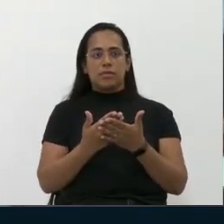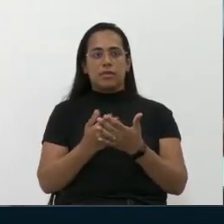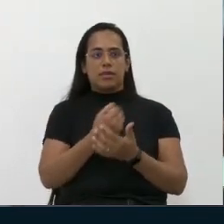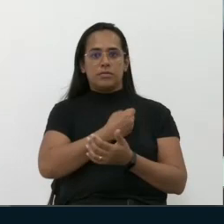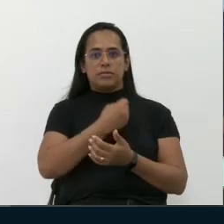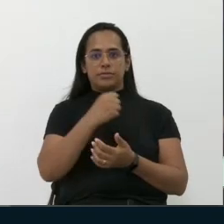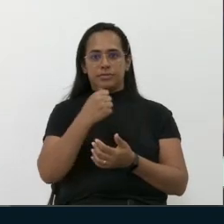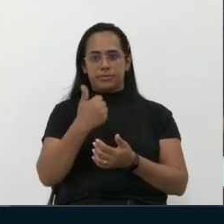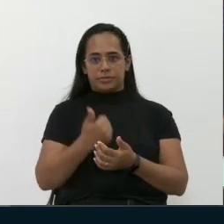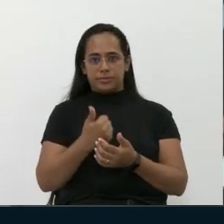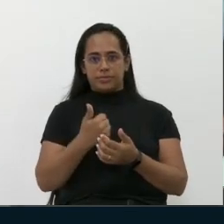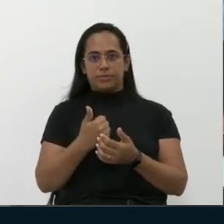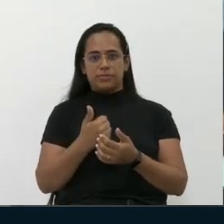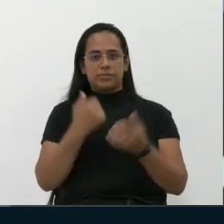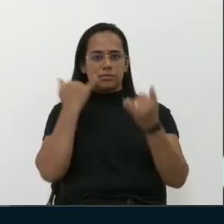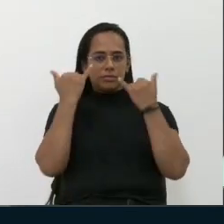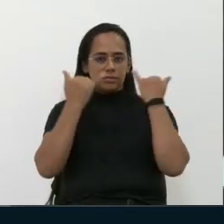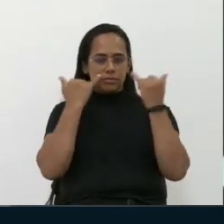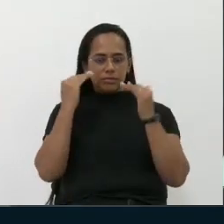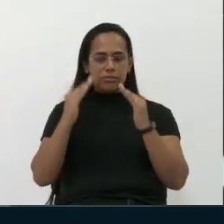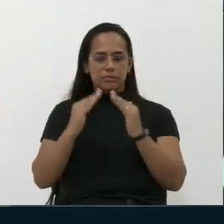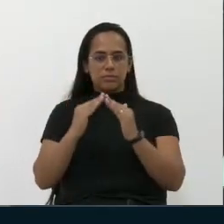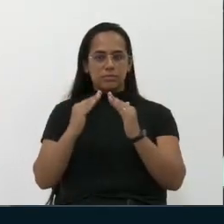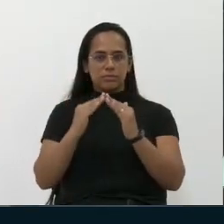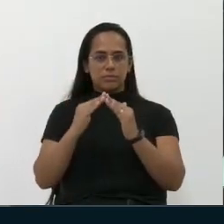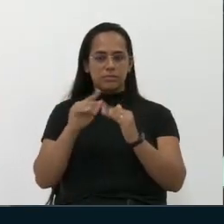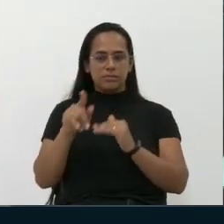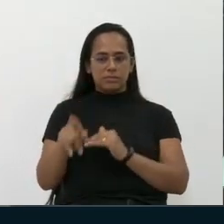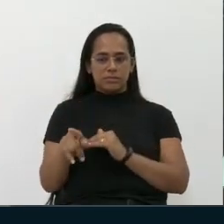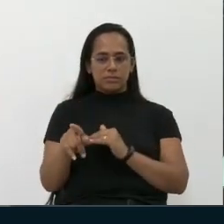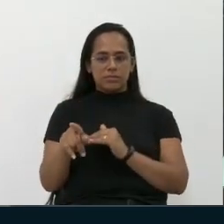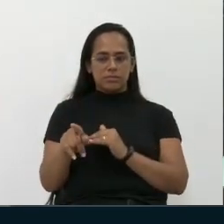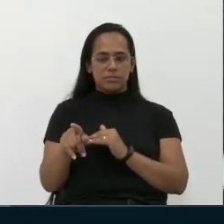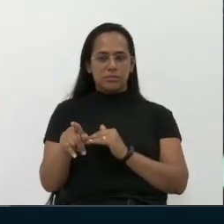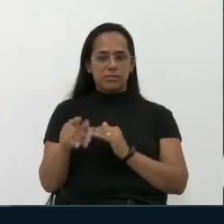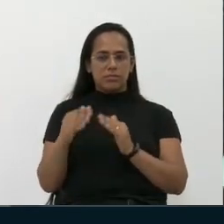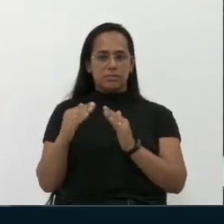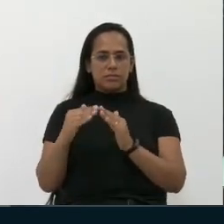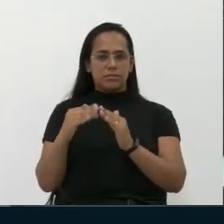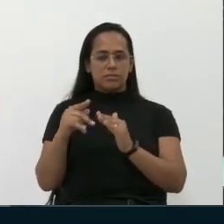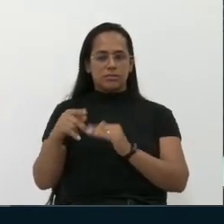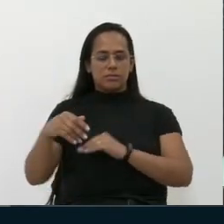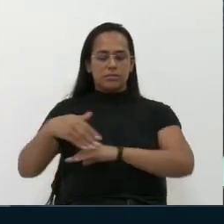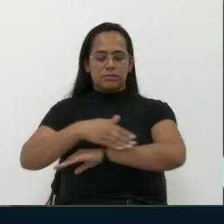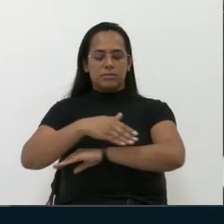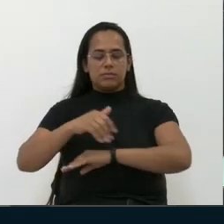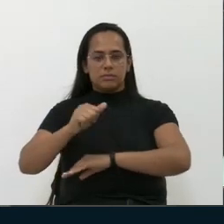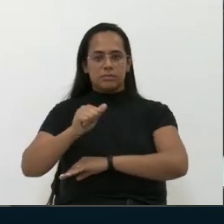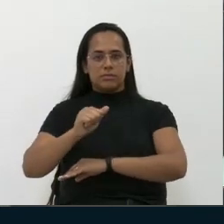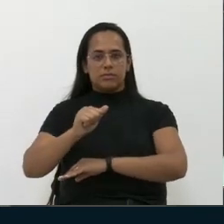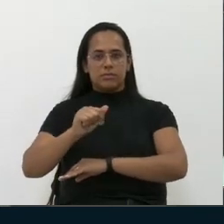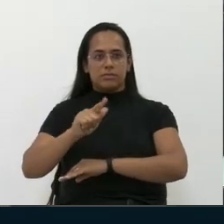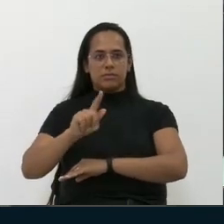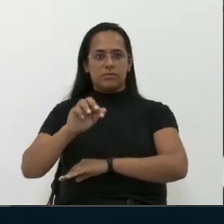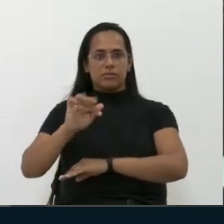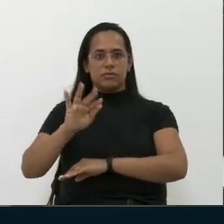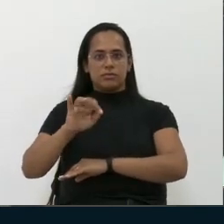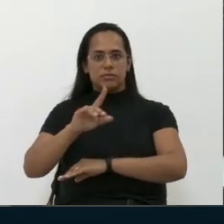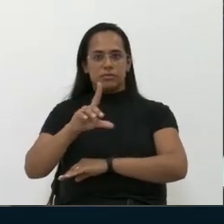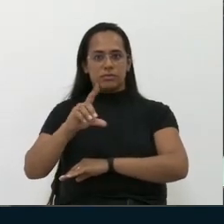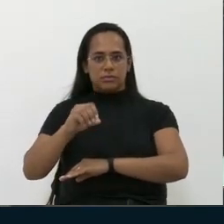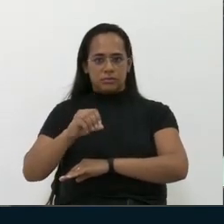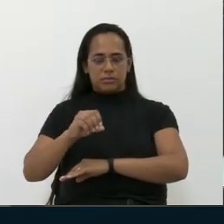Informações sobre o imóvel que se encontra ocioso na Avenida Alfredo Barbosa, 509, Jardim Rosana.